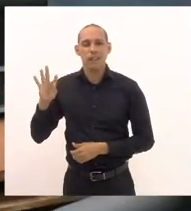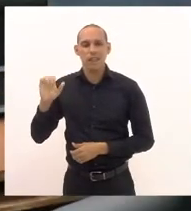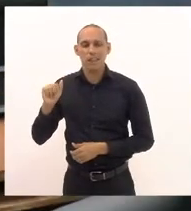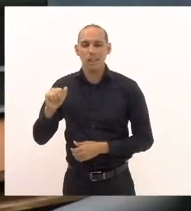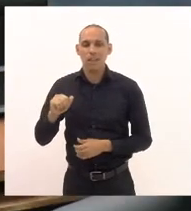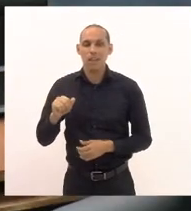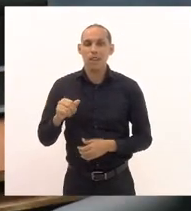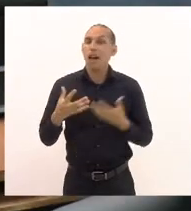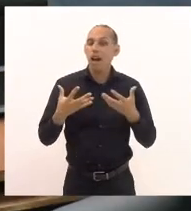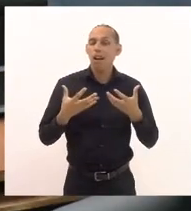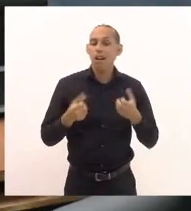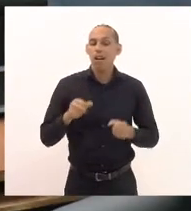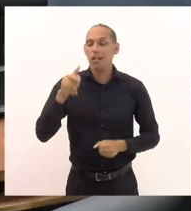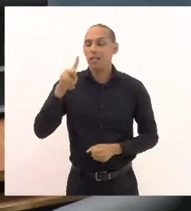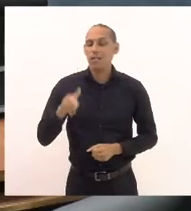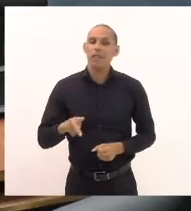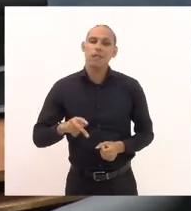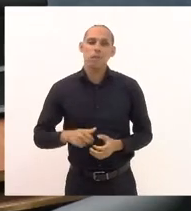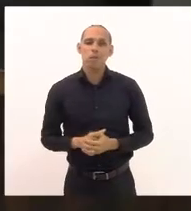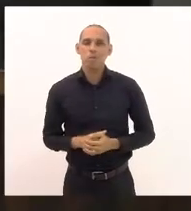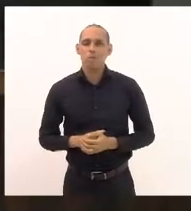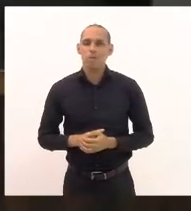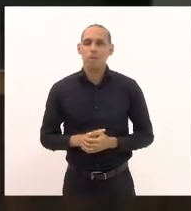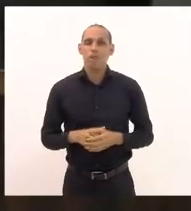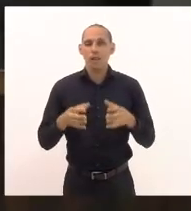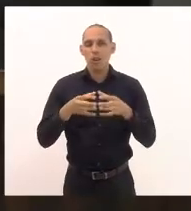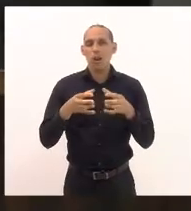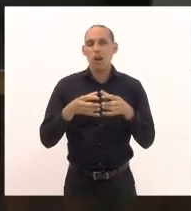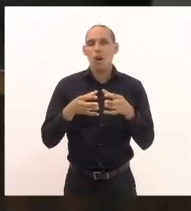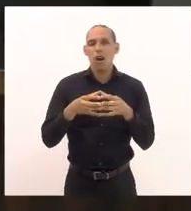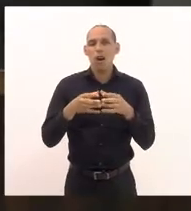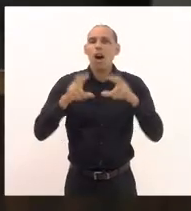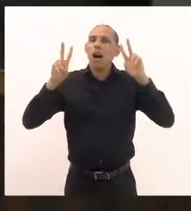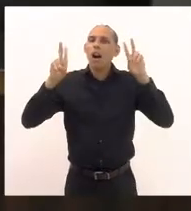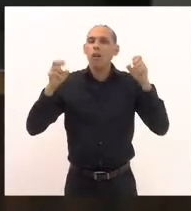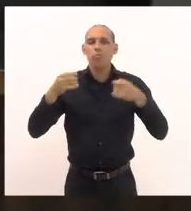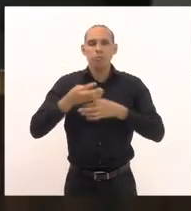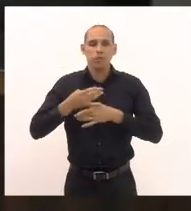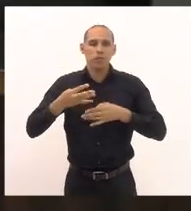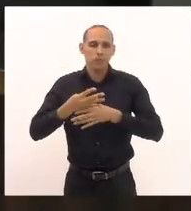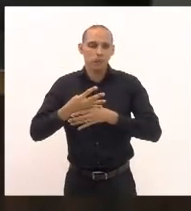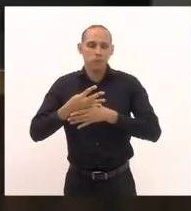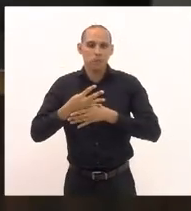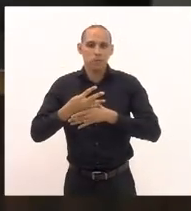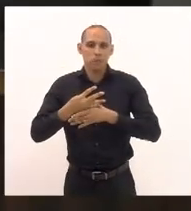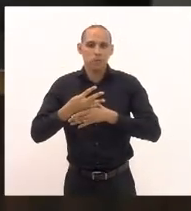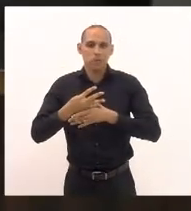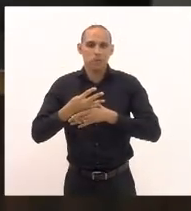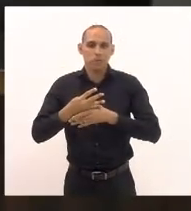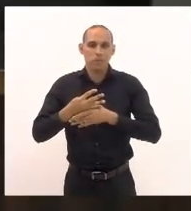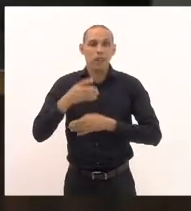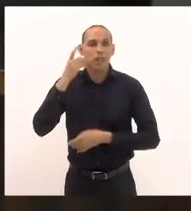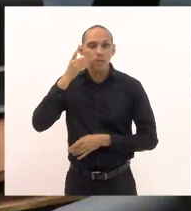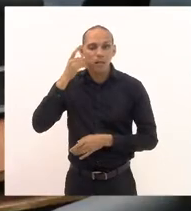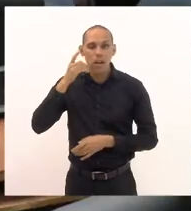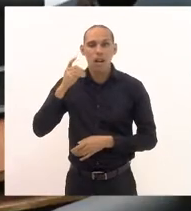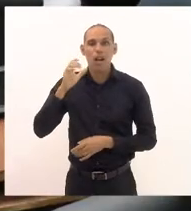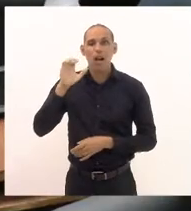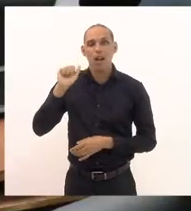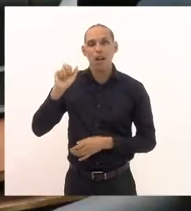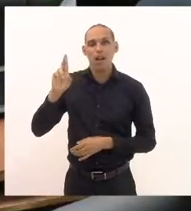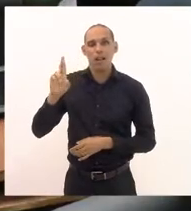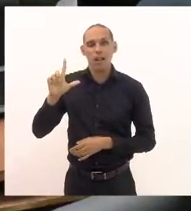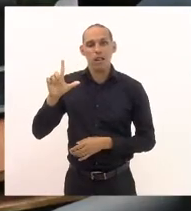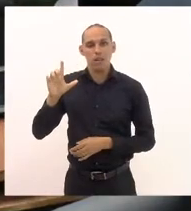Meu parecer é favorável, presidente. Pela Comissão de Assuntos Municipais, deputado Carlos Macedo.